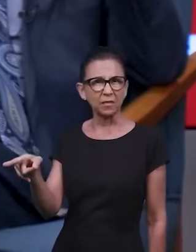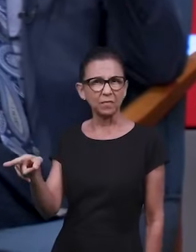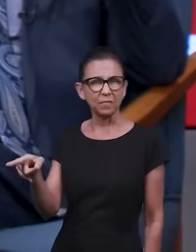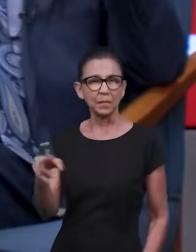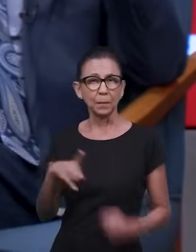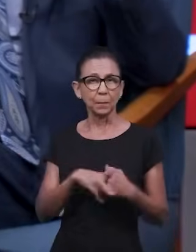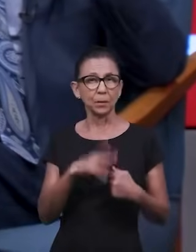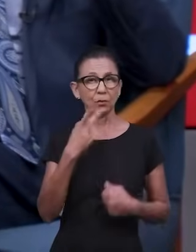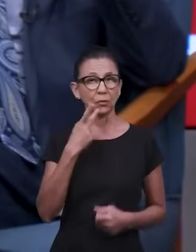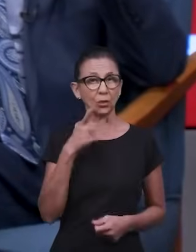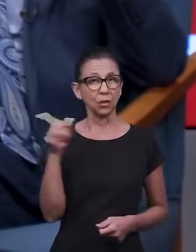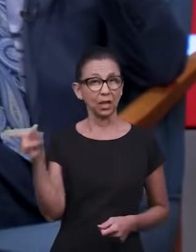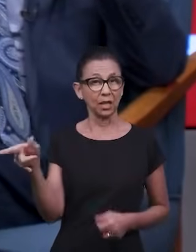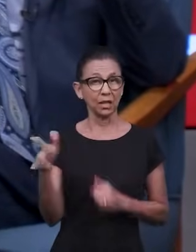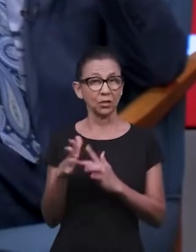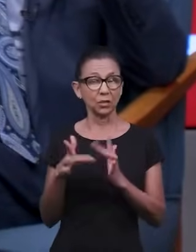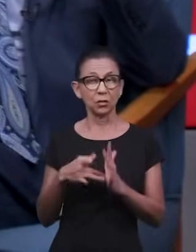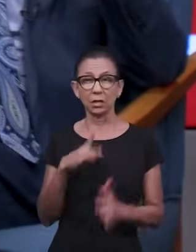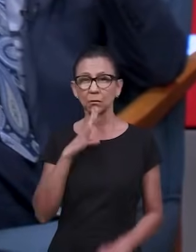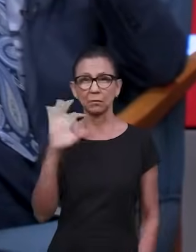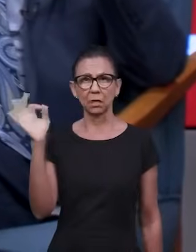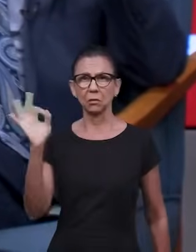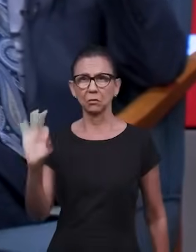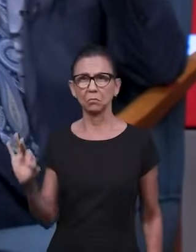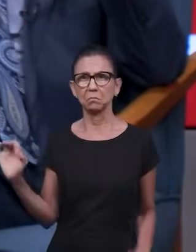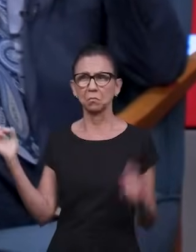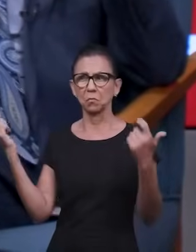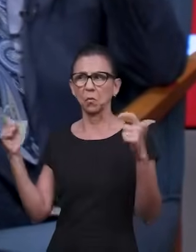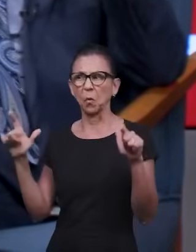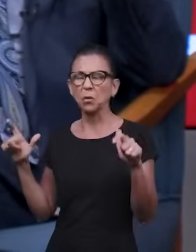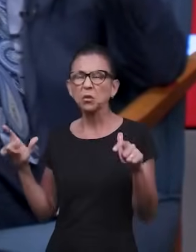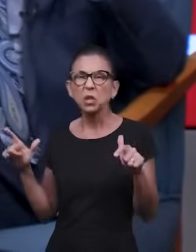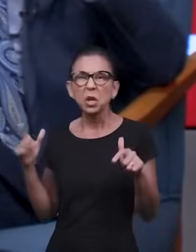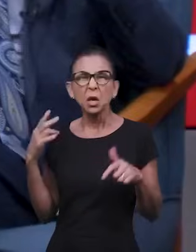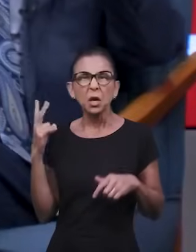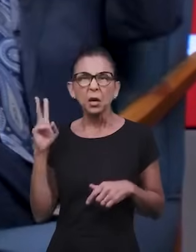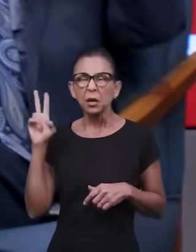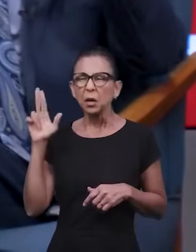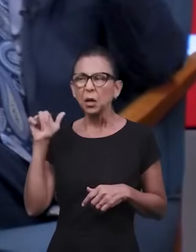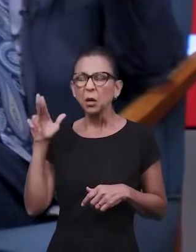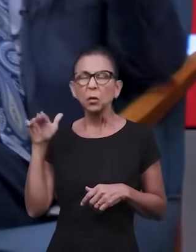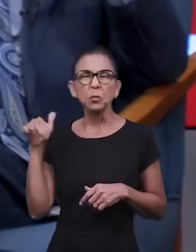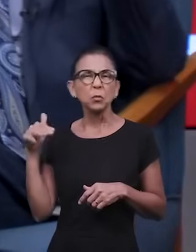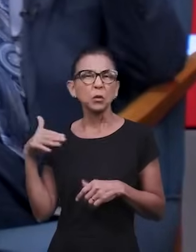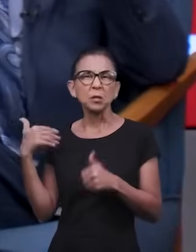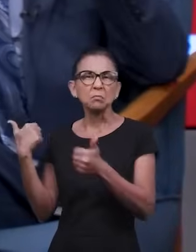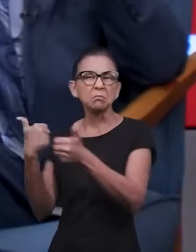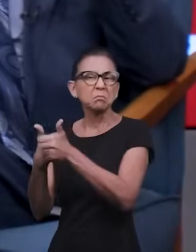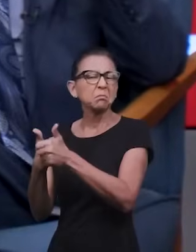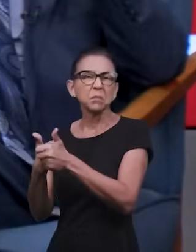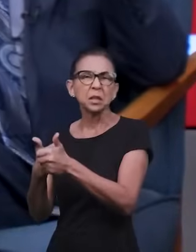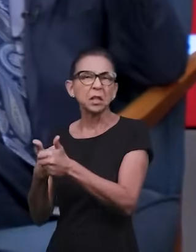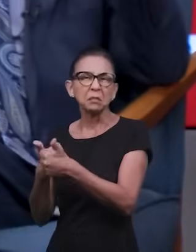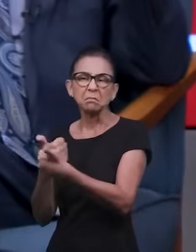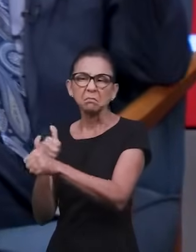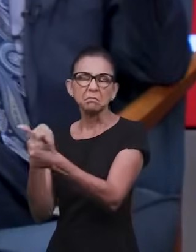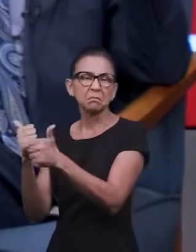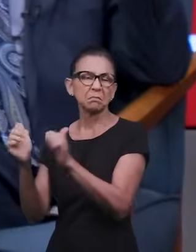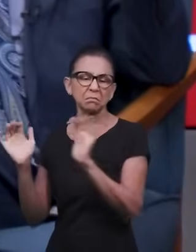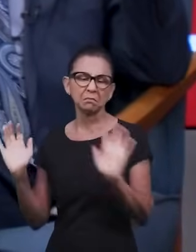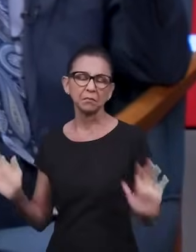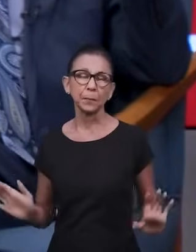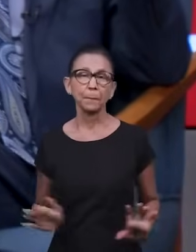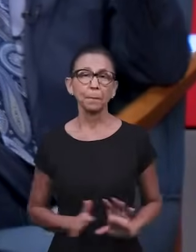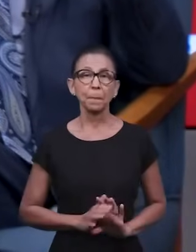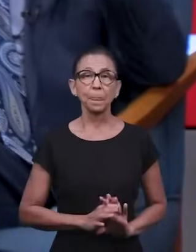não conheço não sei de onde ele vem não ando com ele ele nega todo o projeto a Trindade Ele